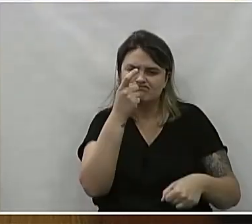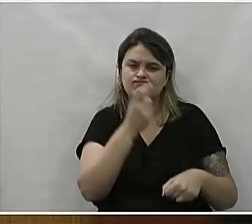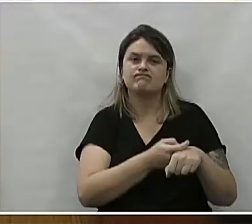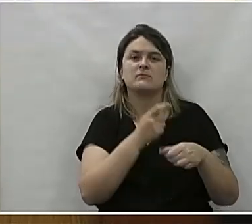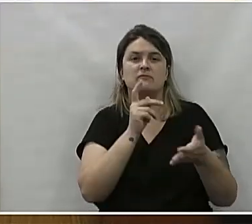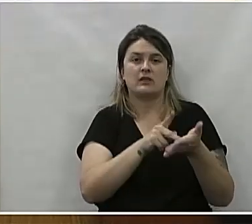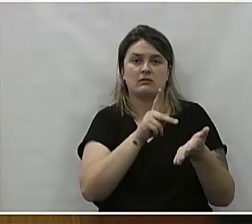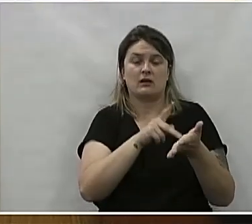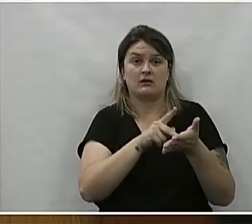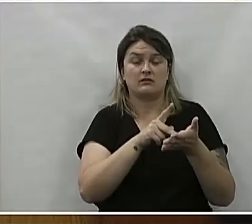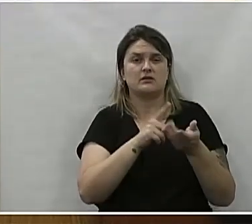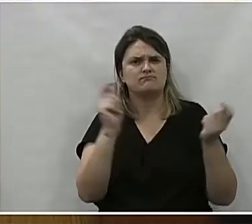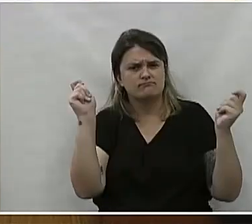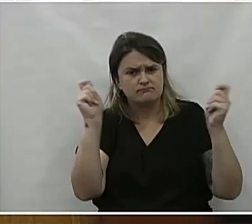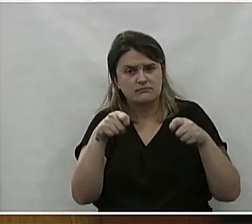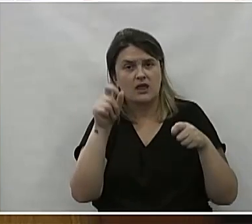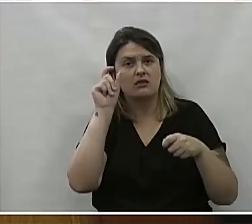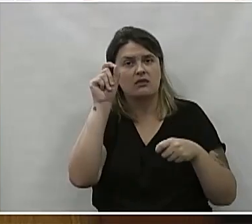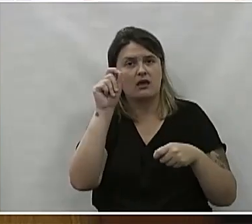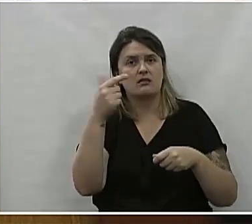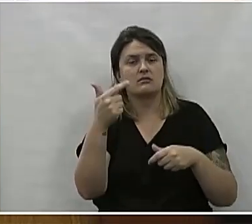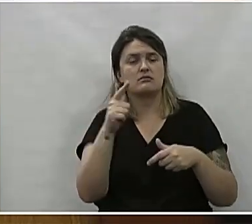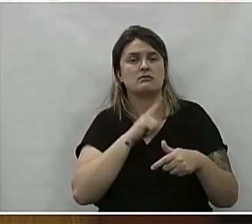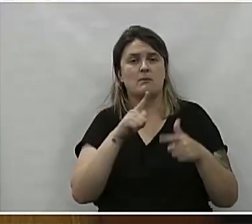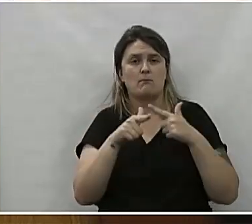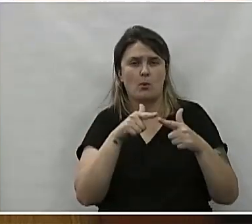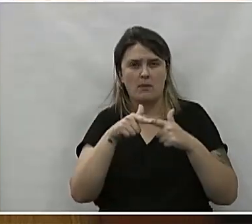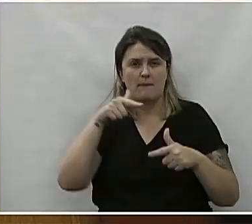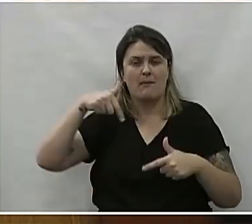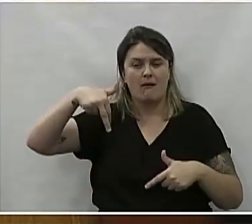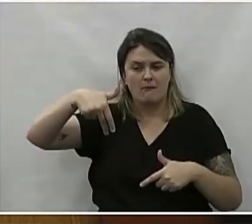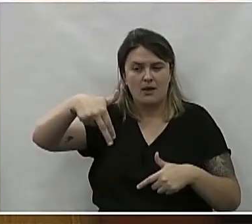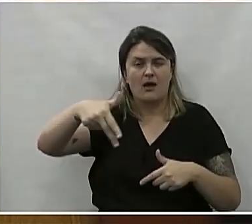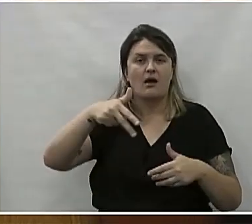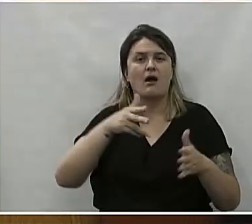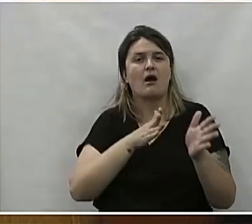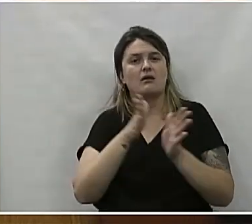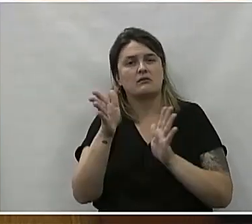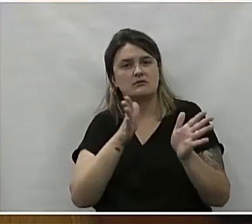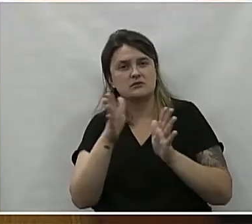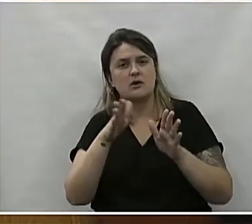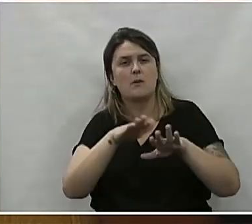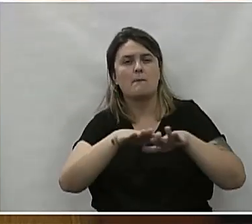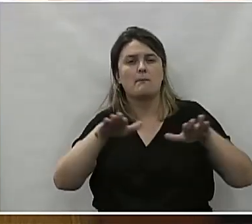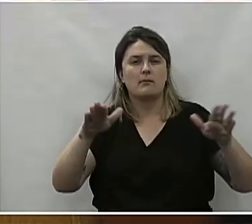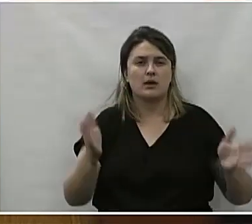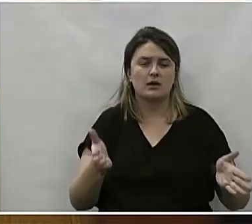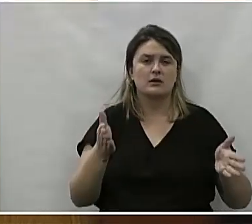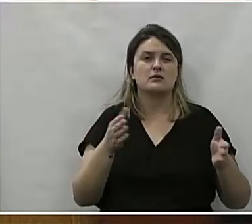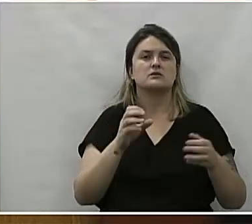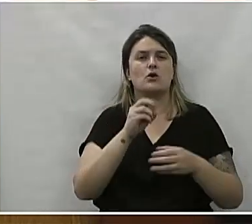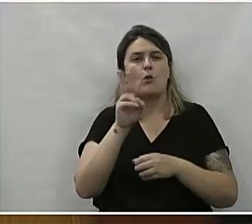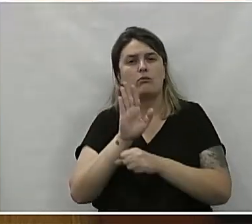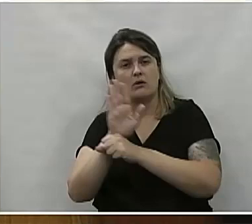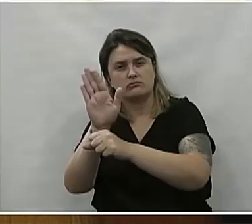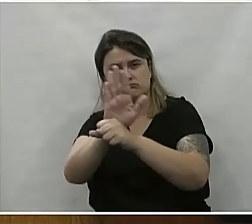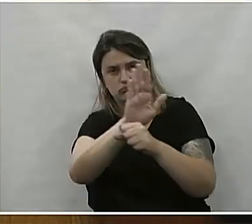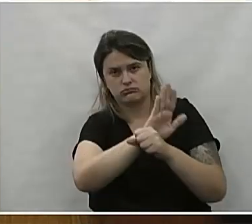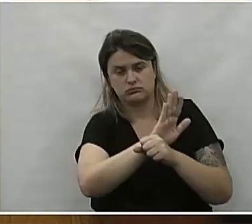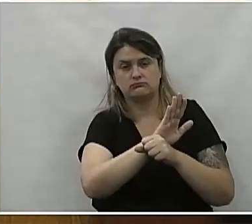para possibilitar que pessoas com mobilidade reduzidas Atuem em mesários ou colaboradores durante as eleições